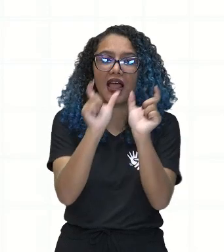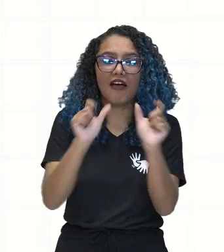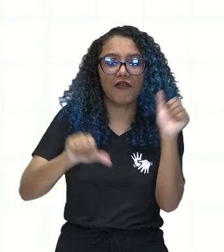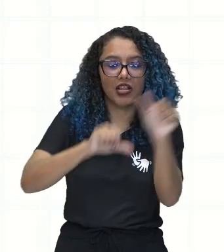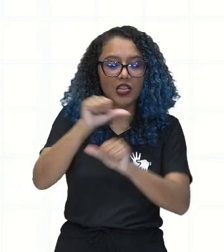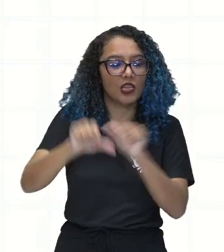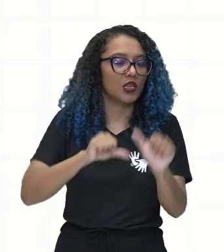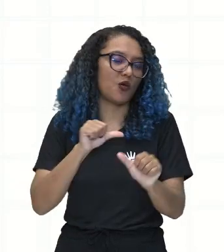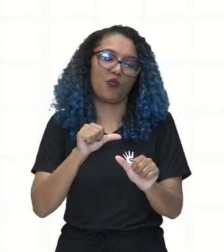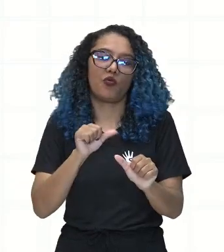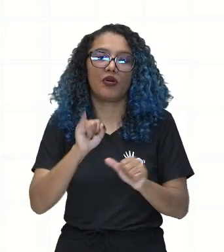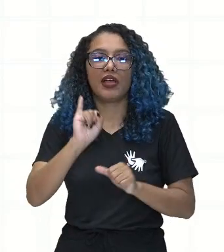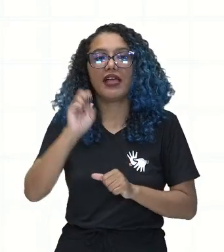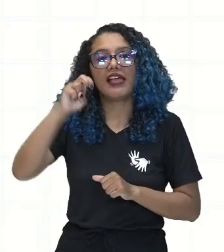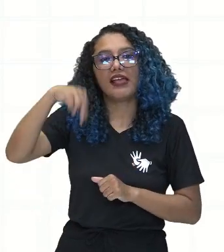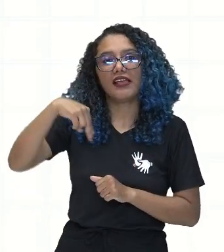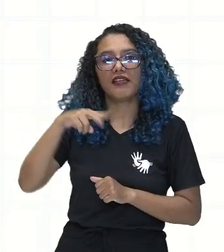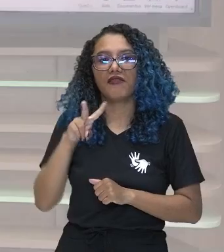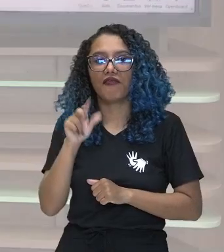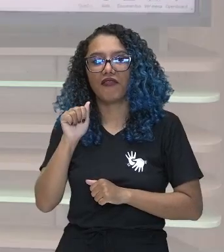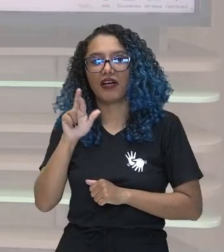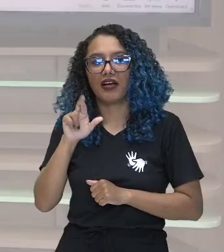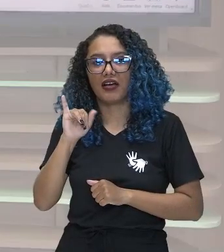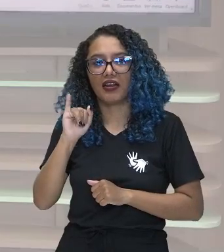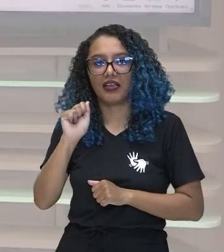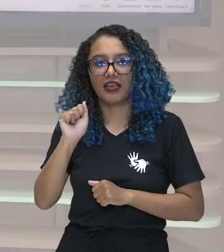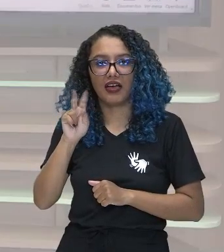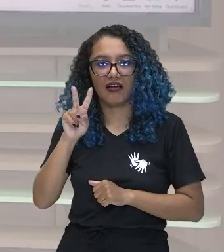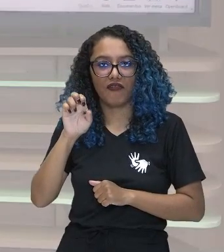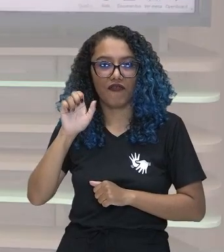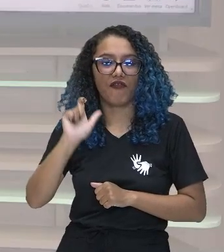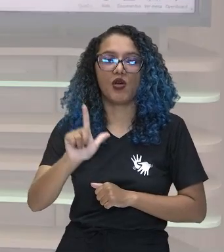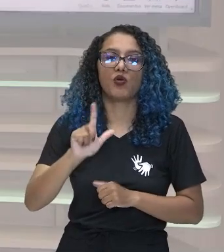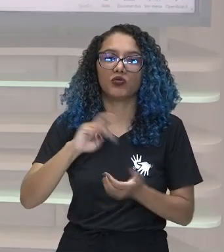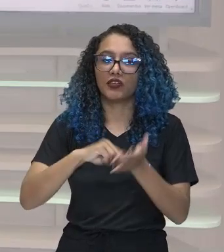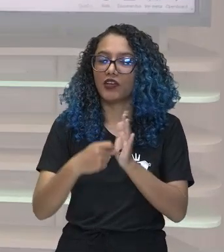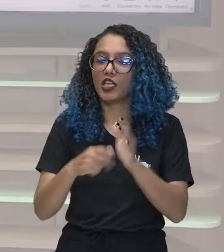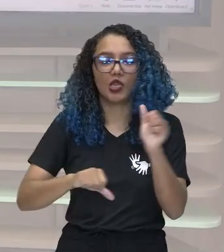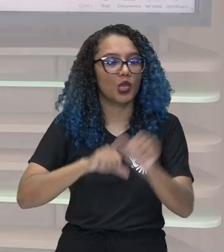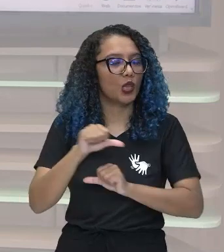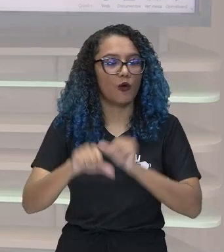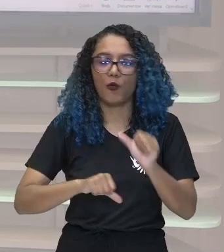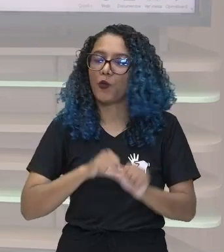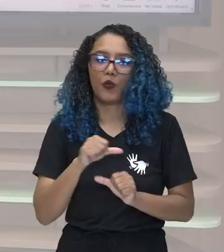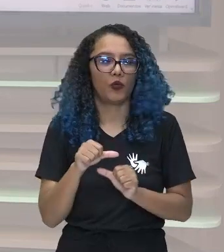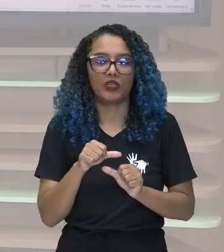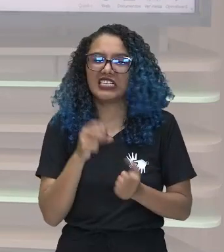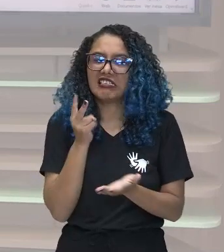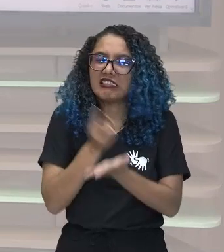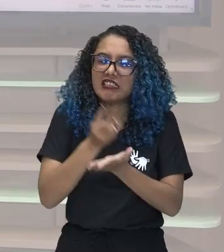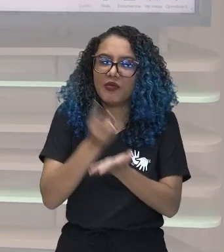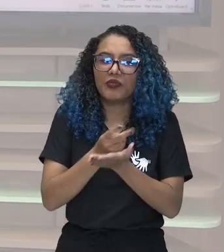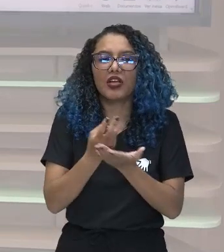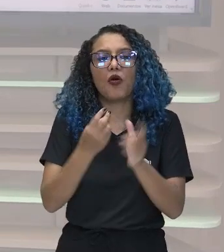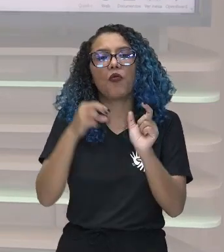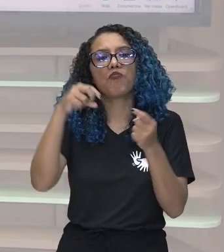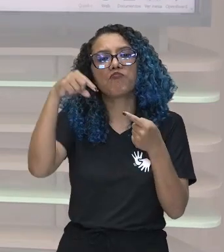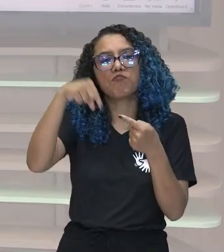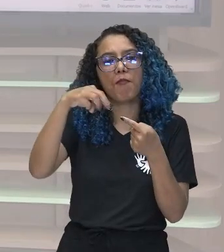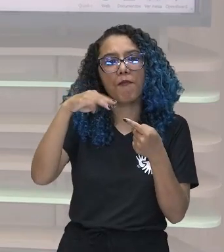com palavras invariáveis? Eles não vão mudar, não vão mudar. Então, a palavra menos, a